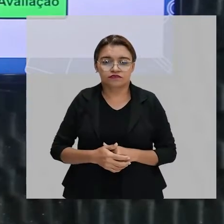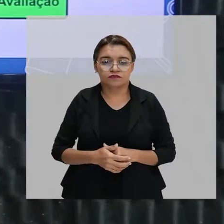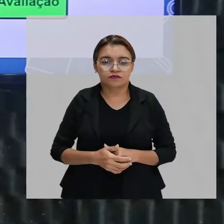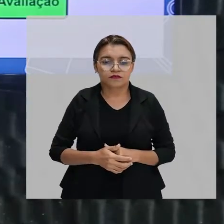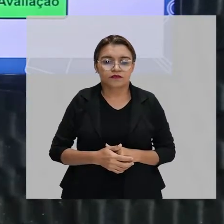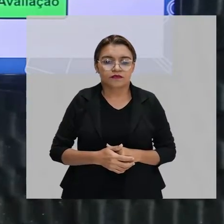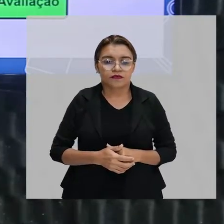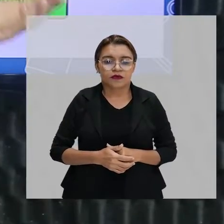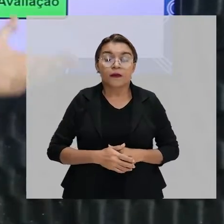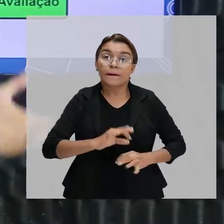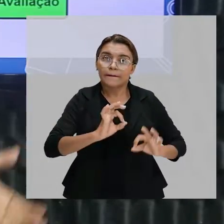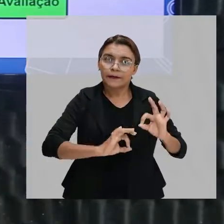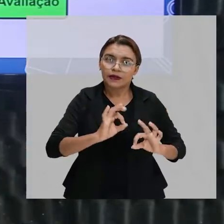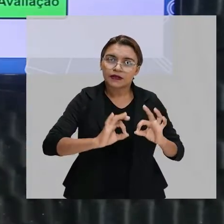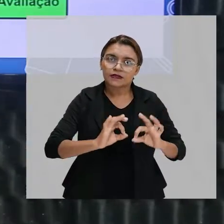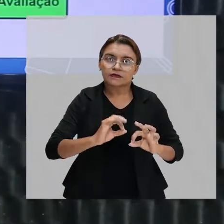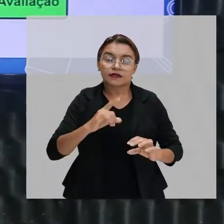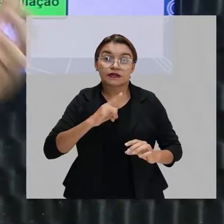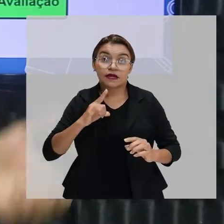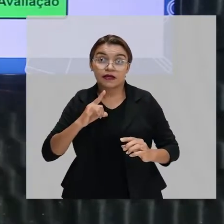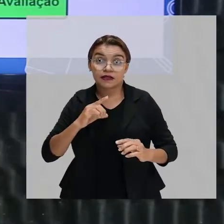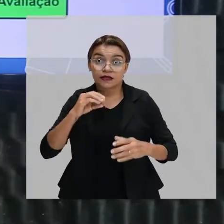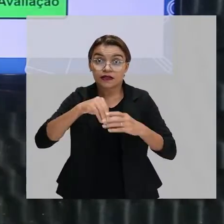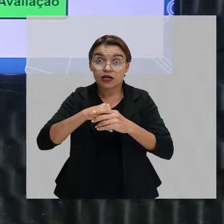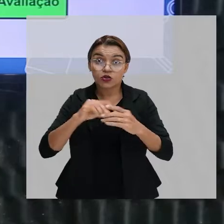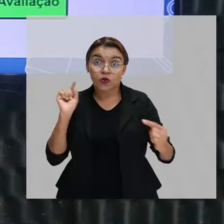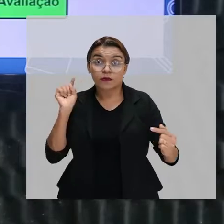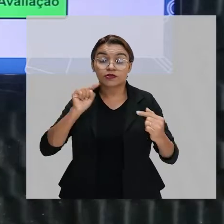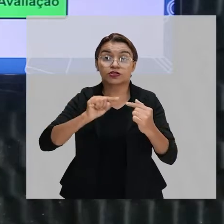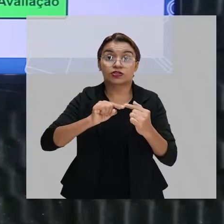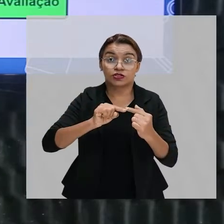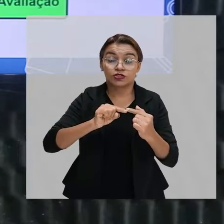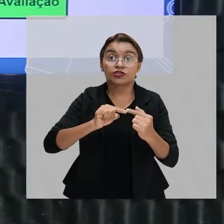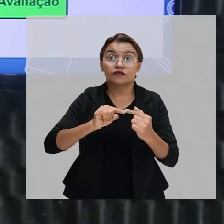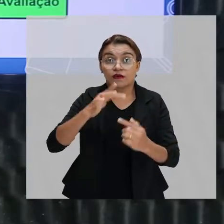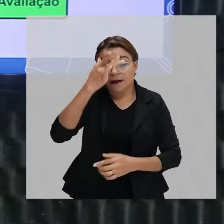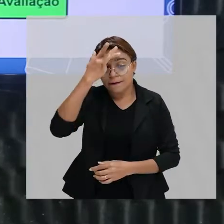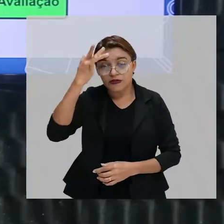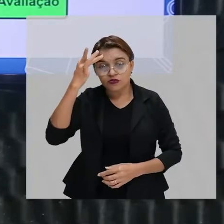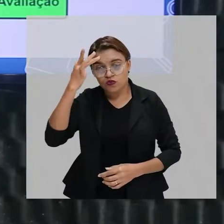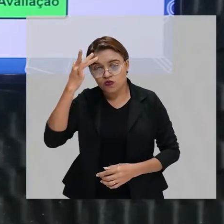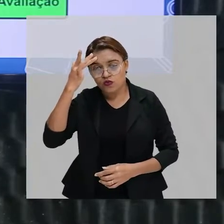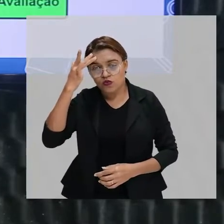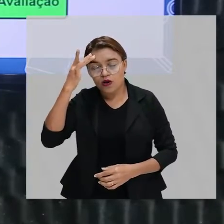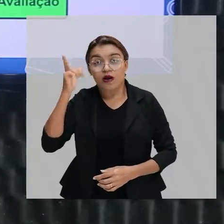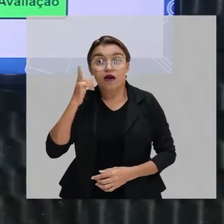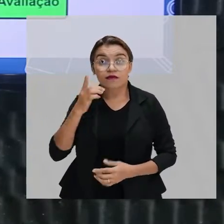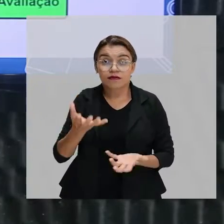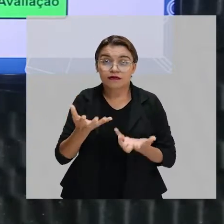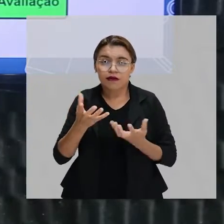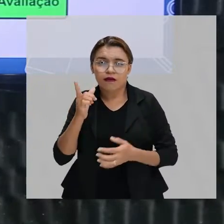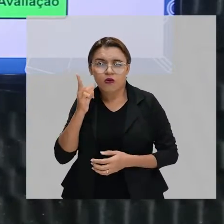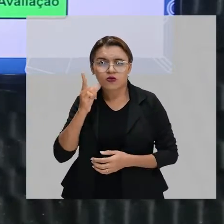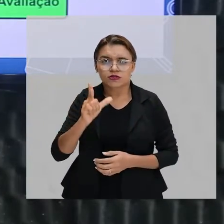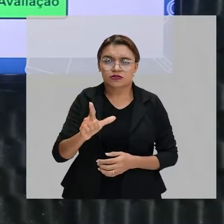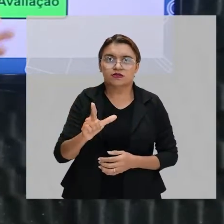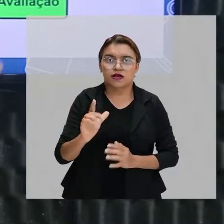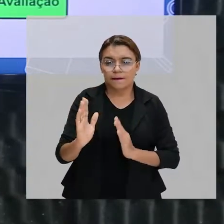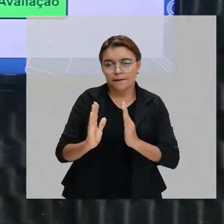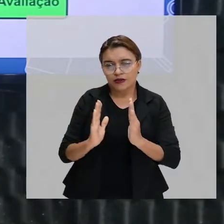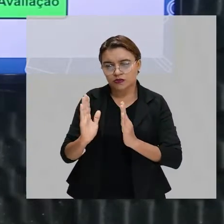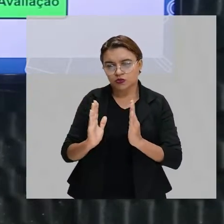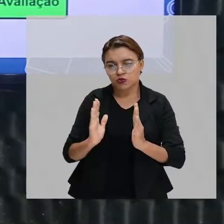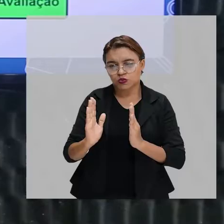planejamento traça-se os objetivos na qual esse indivíduo que era atingir e determinado tempo